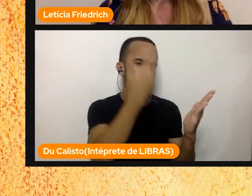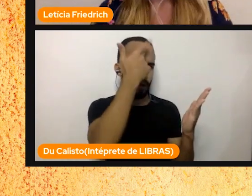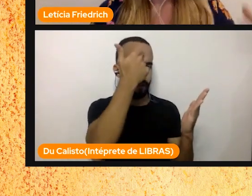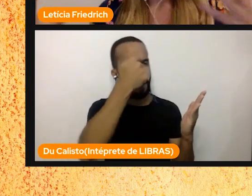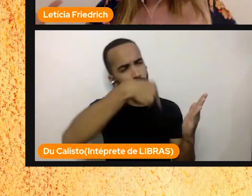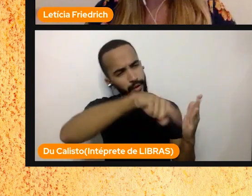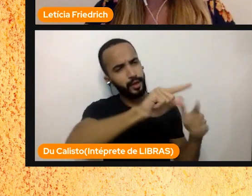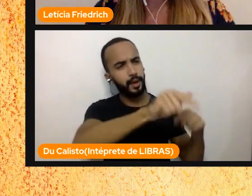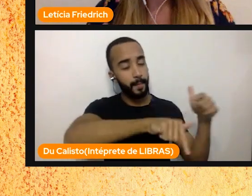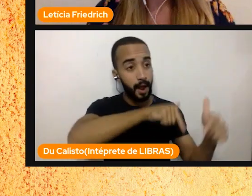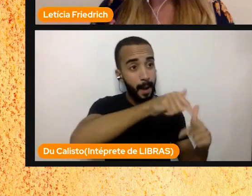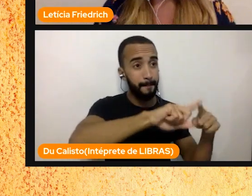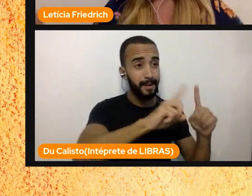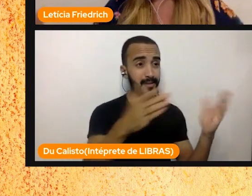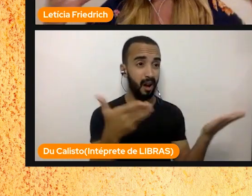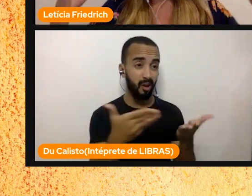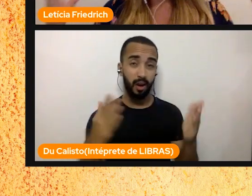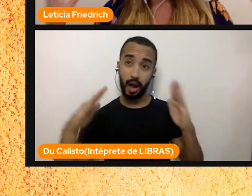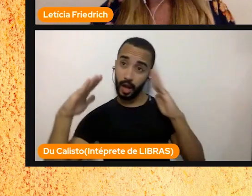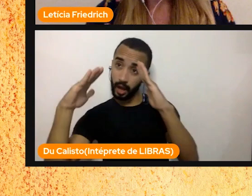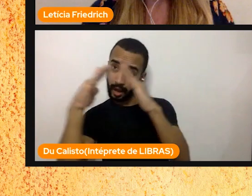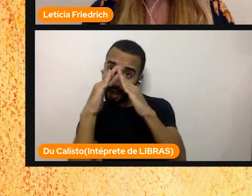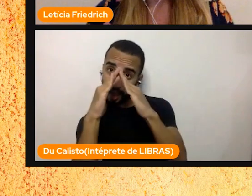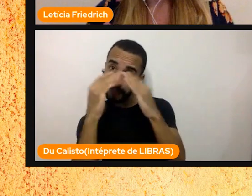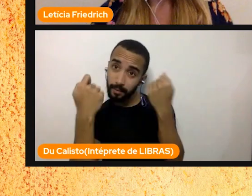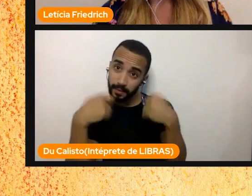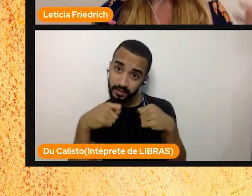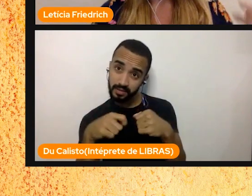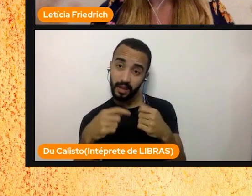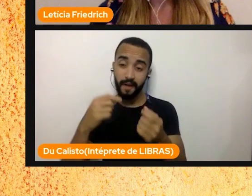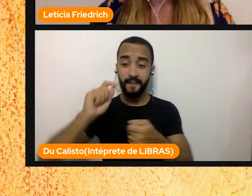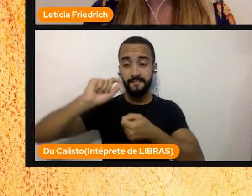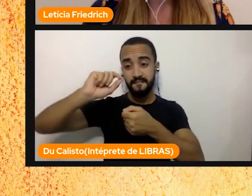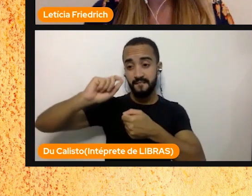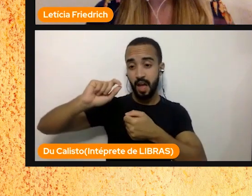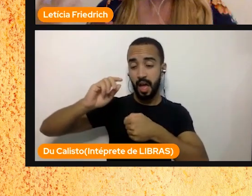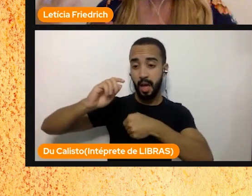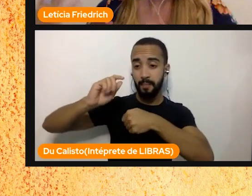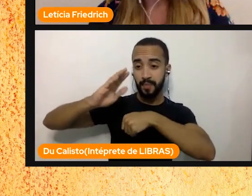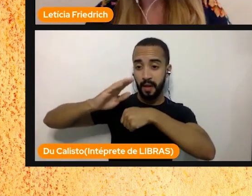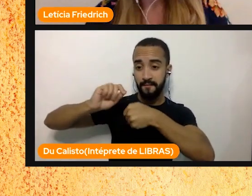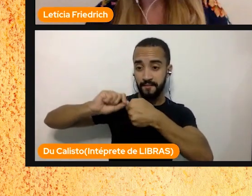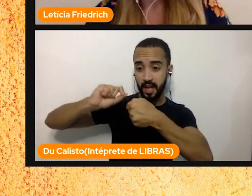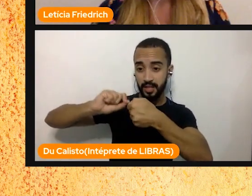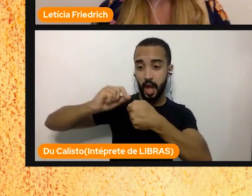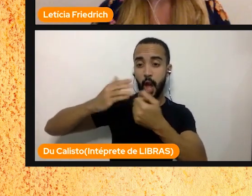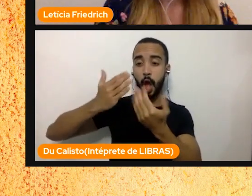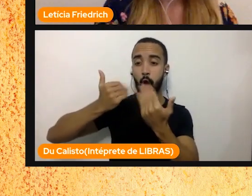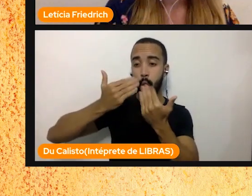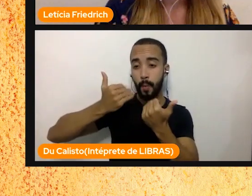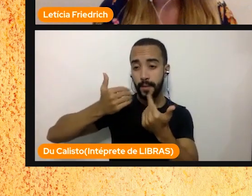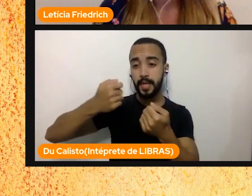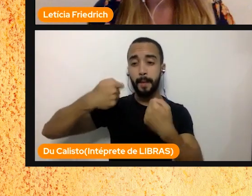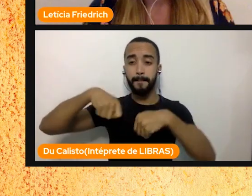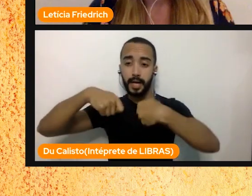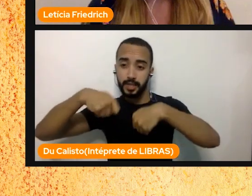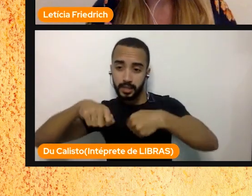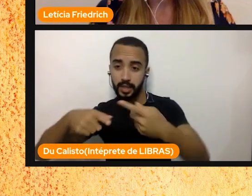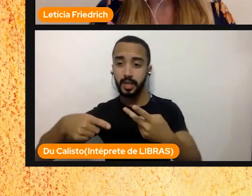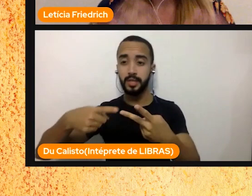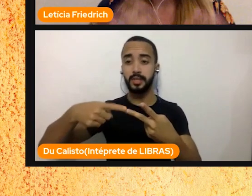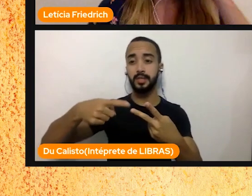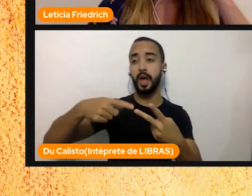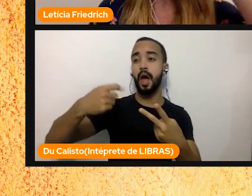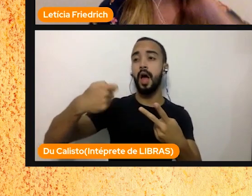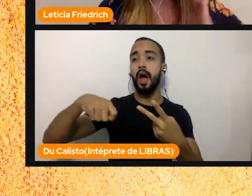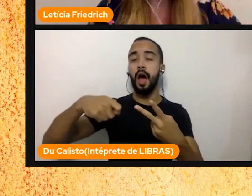que ficar ligado na TV para entender o que está acontecendo, como é que tem que se cuidar disso, aí tu tem teus pais, no caso do Marão, que mora com os pais idosos,